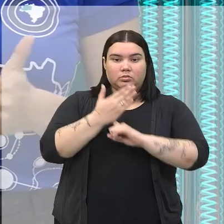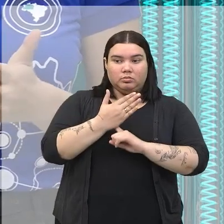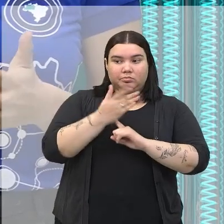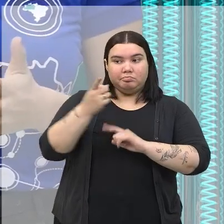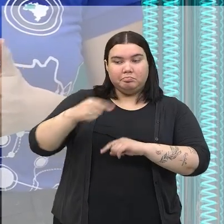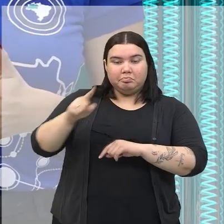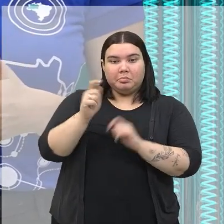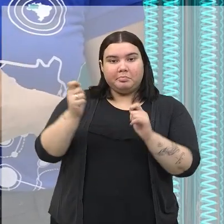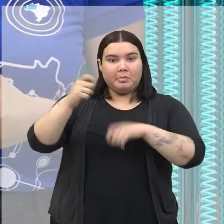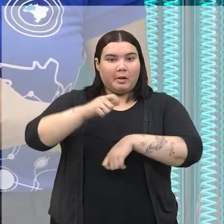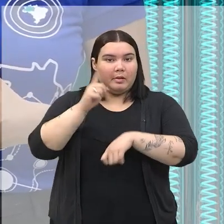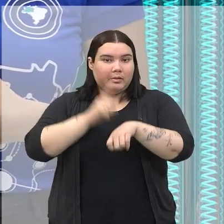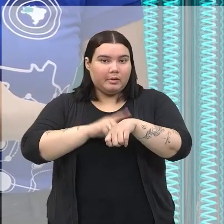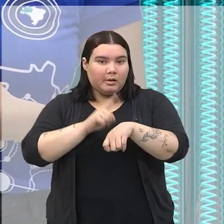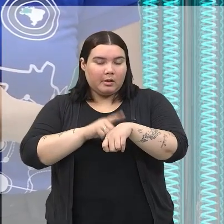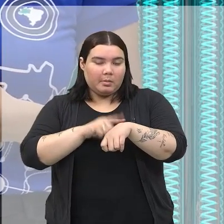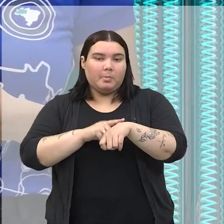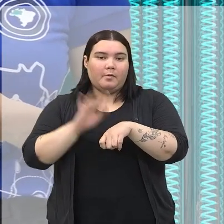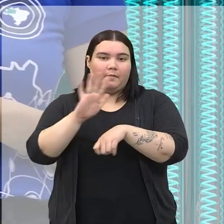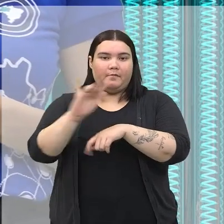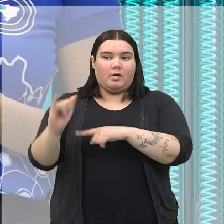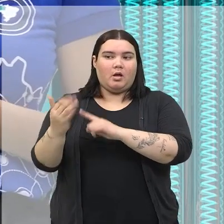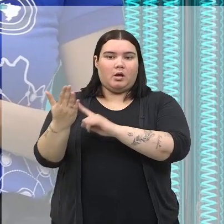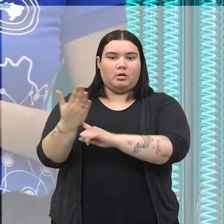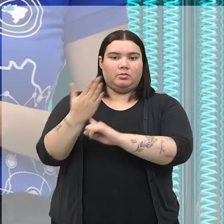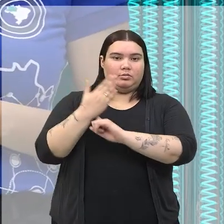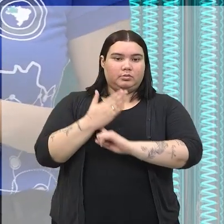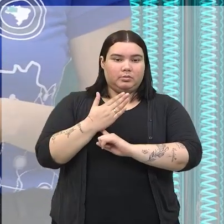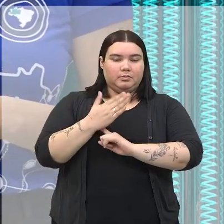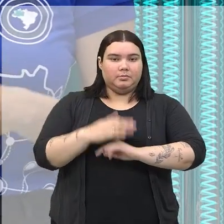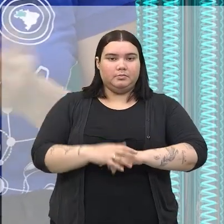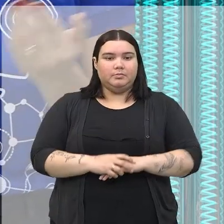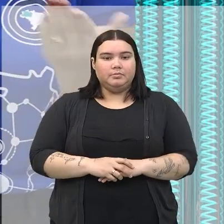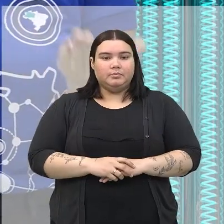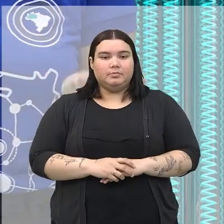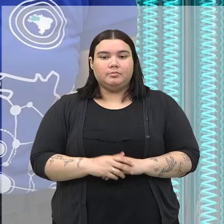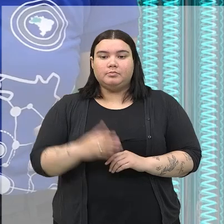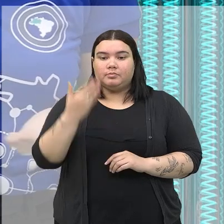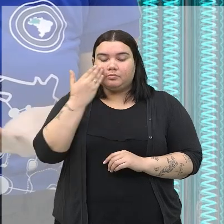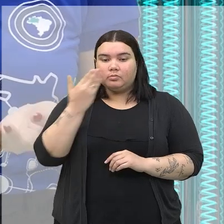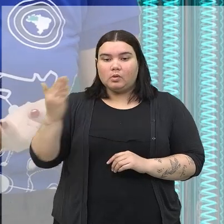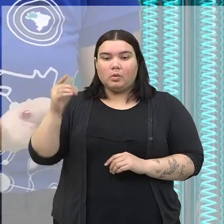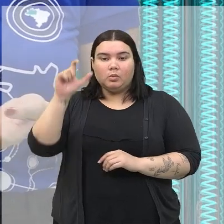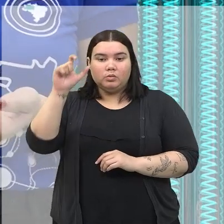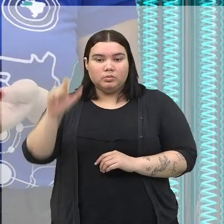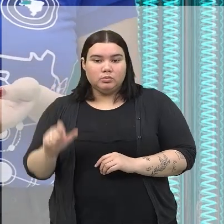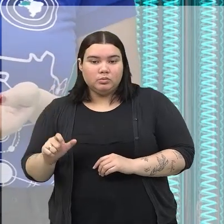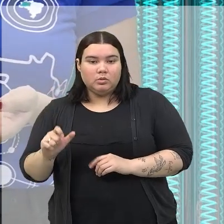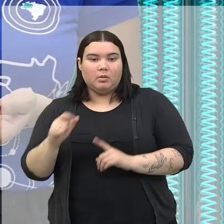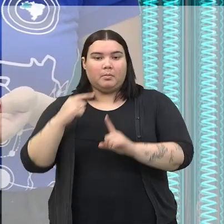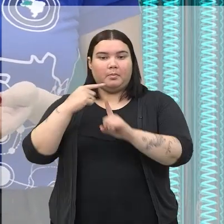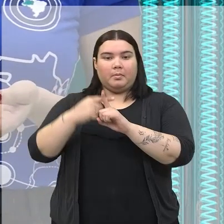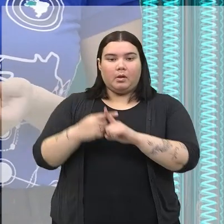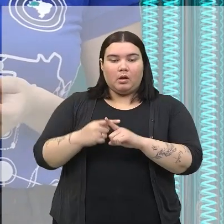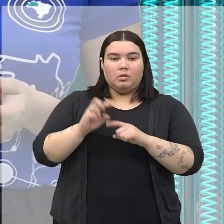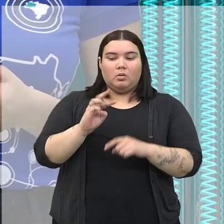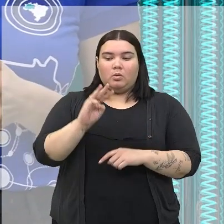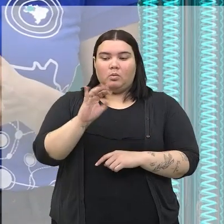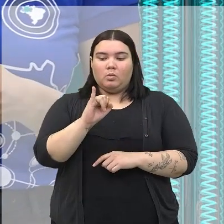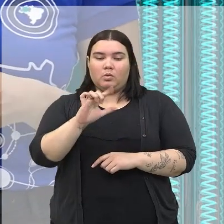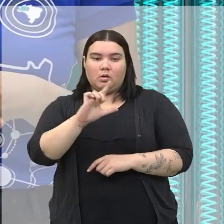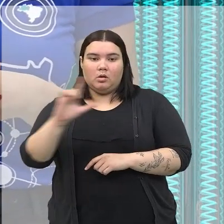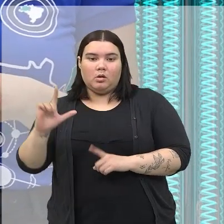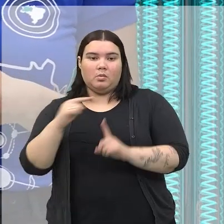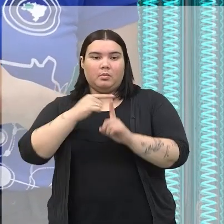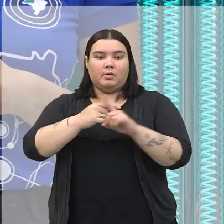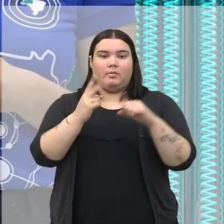eles tiverem tempo, né? They will help us. Então, nós temos aí o sujeito, they will, e o verbo